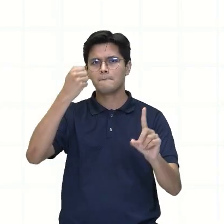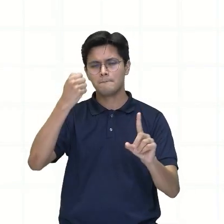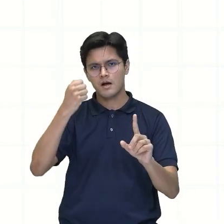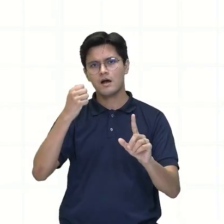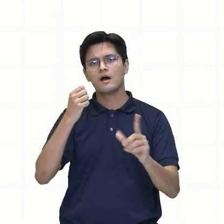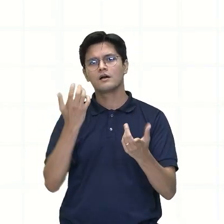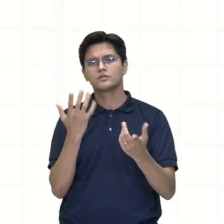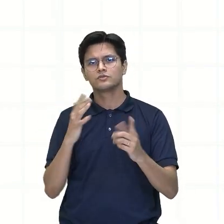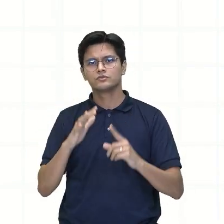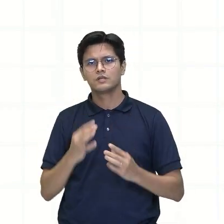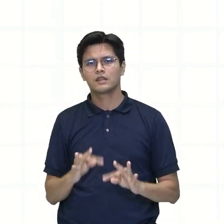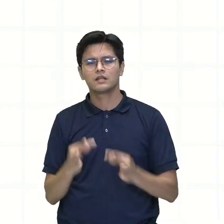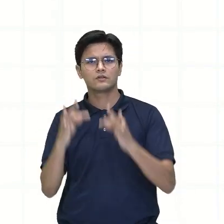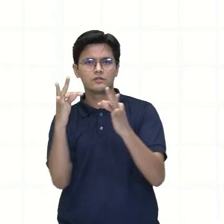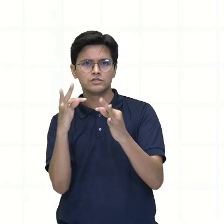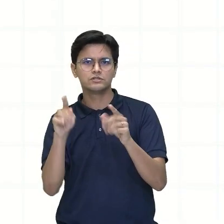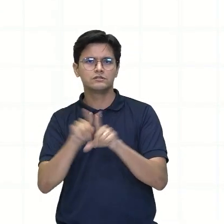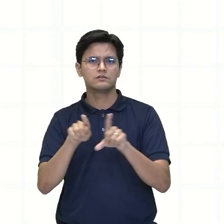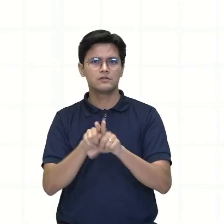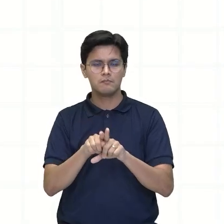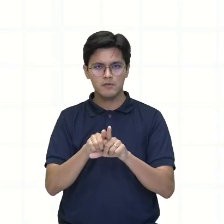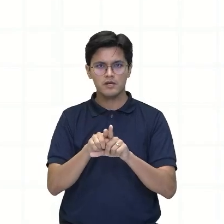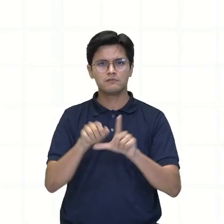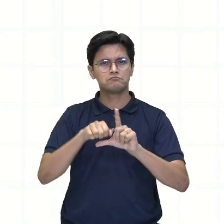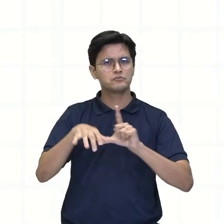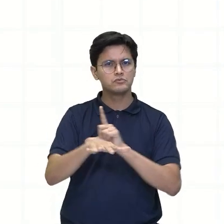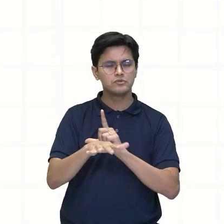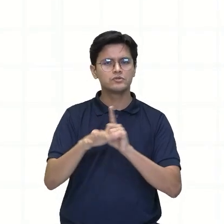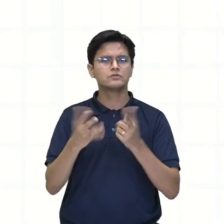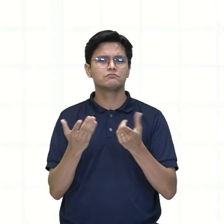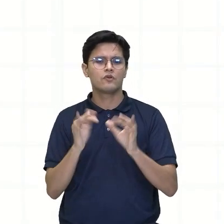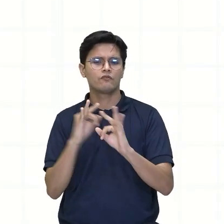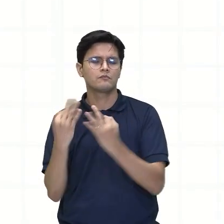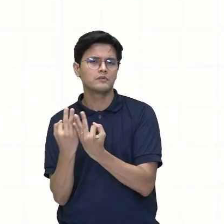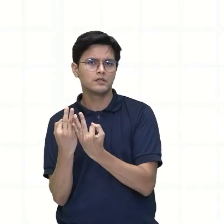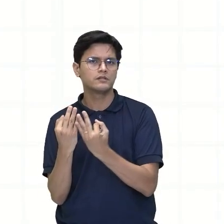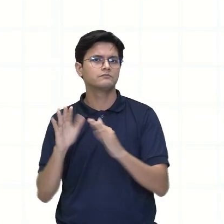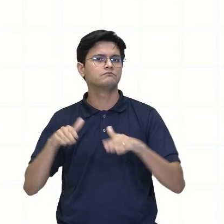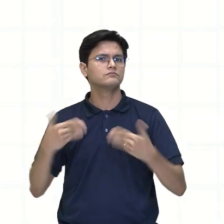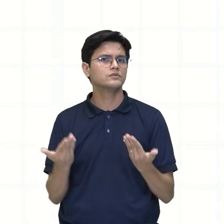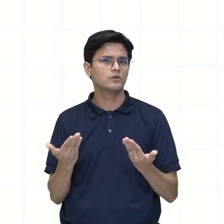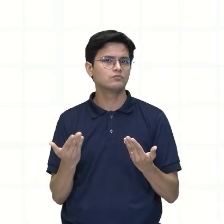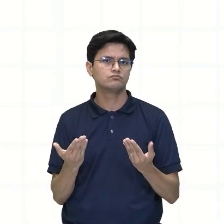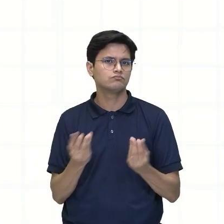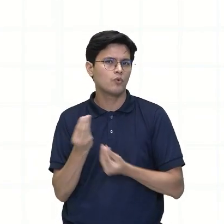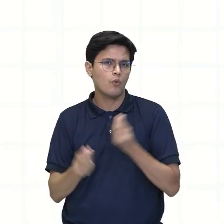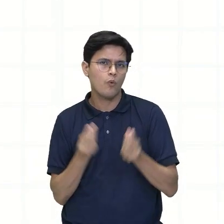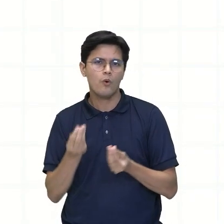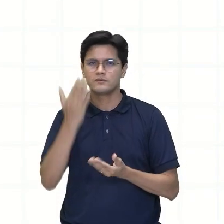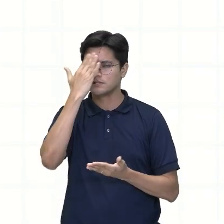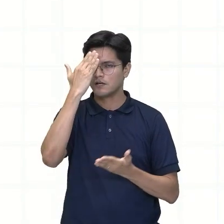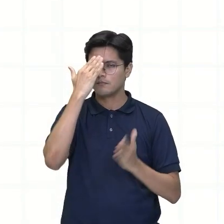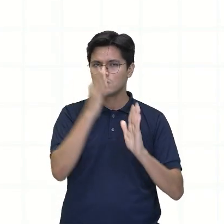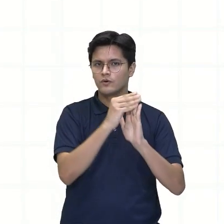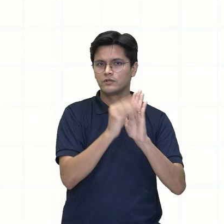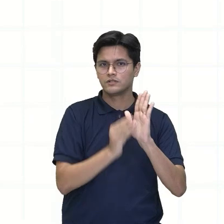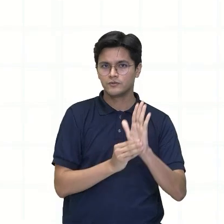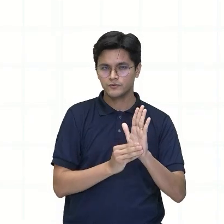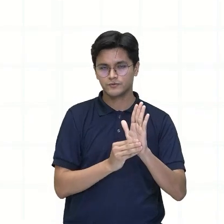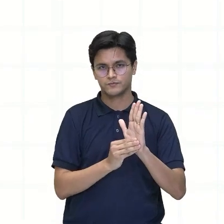digital influencers e a família. O que a gente faz? Quando for o assunto do texto, tá?